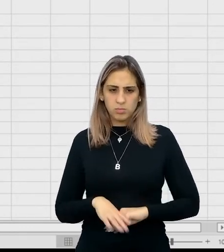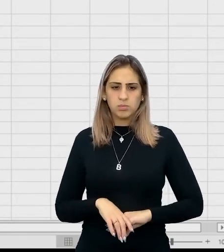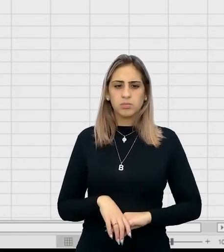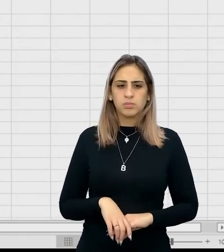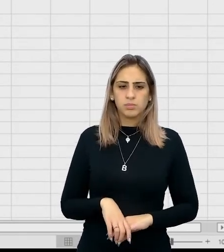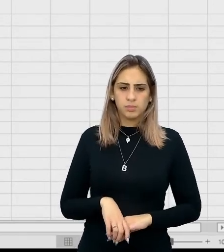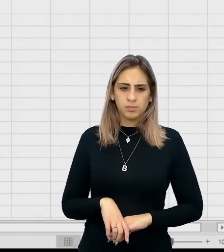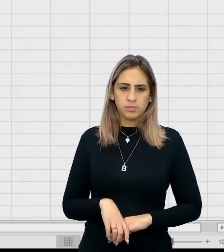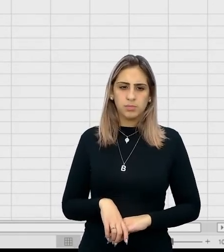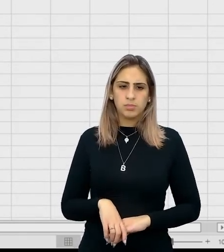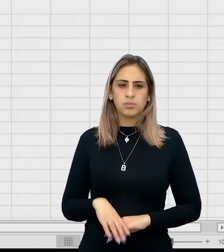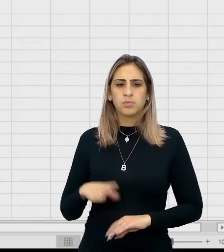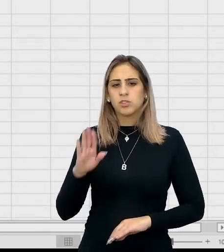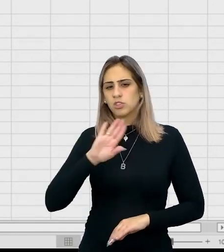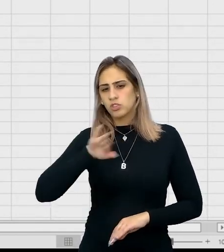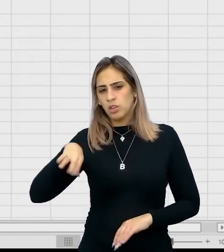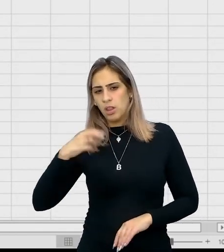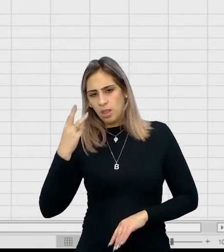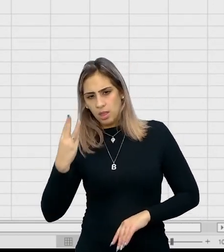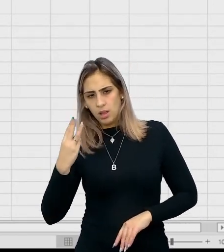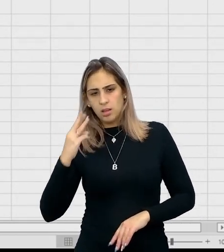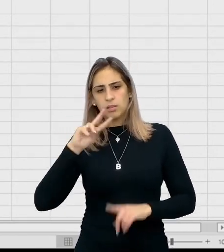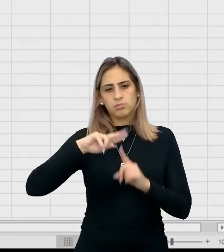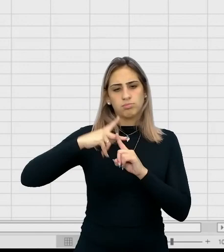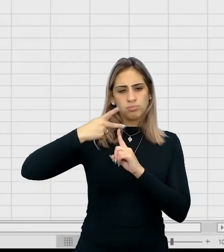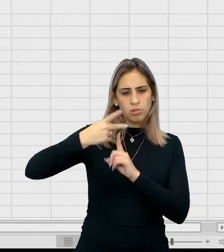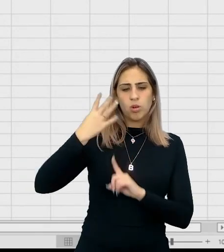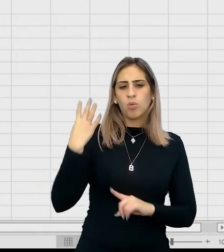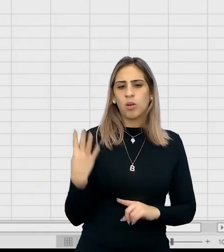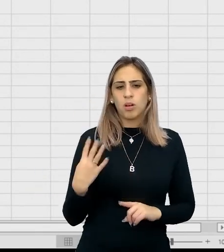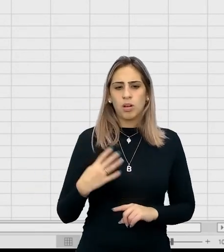V. Vamos ver aí se ele